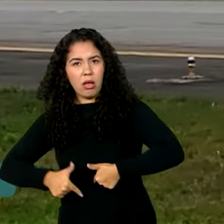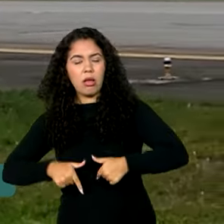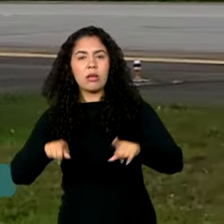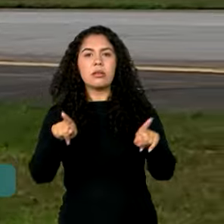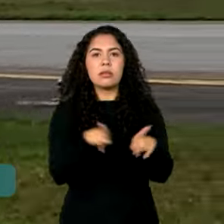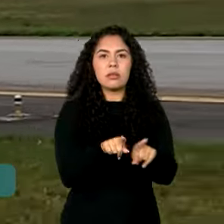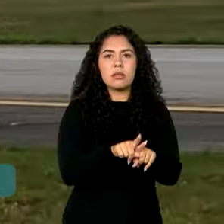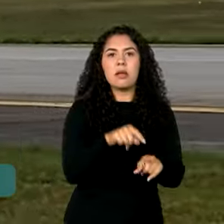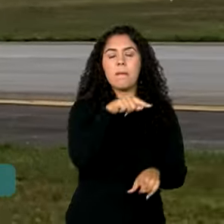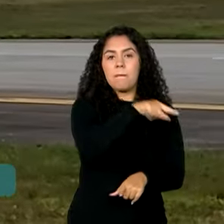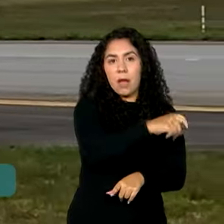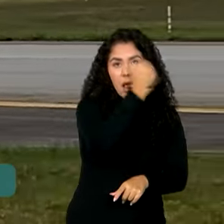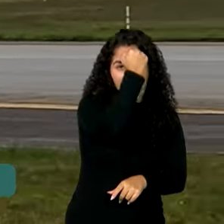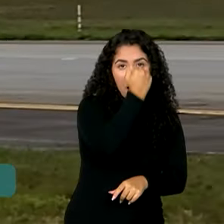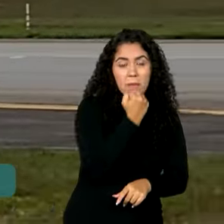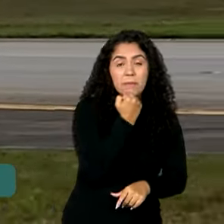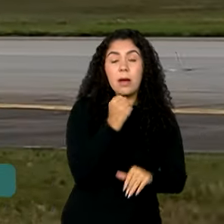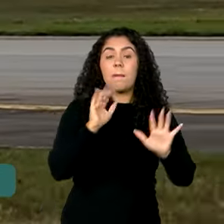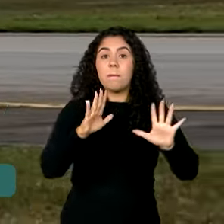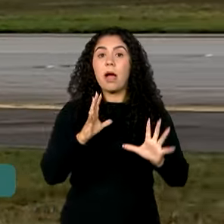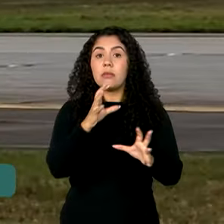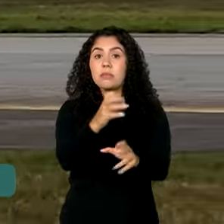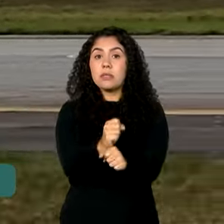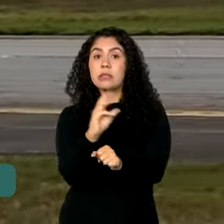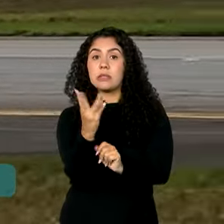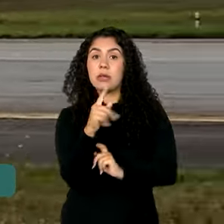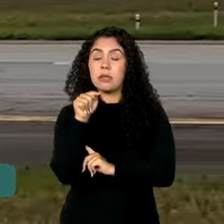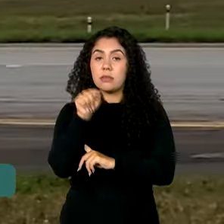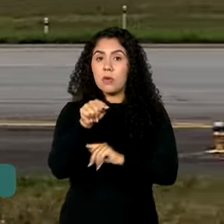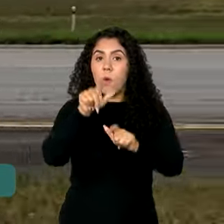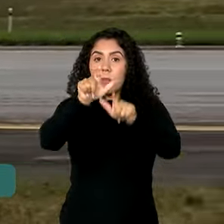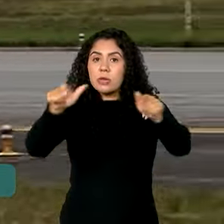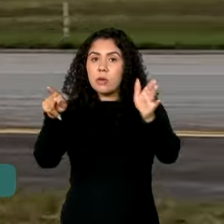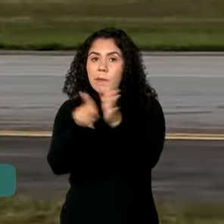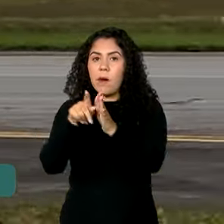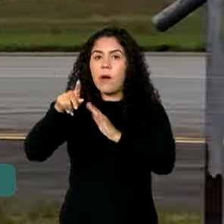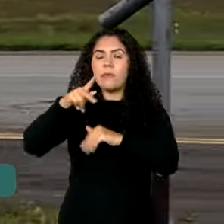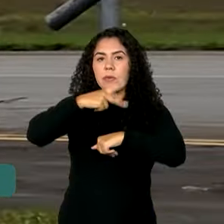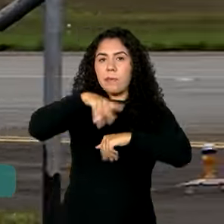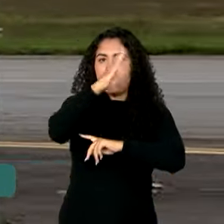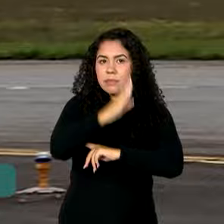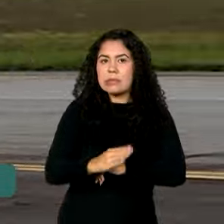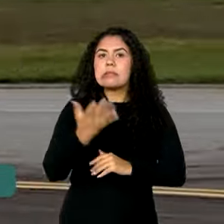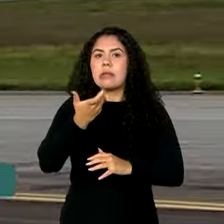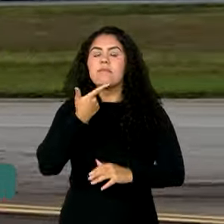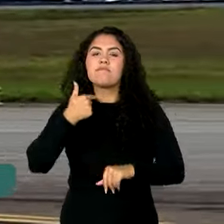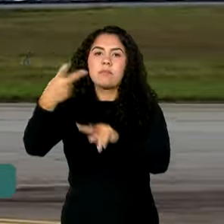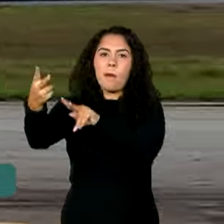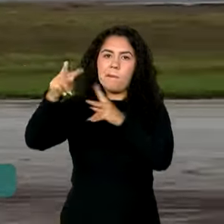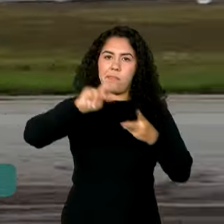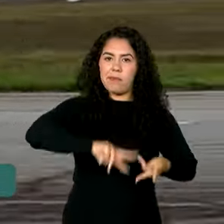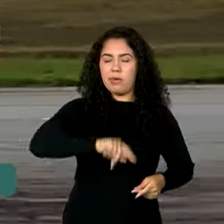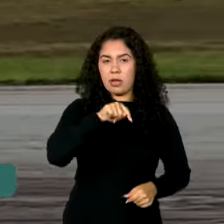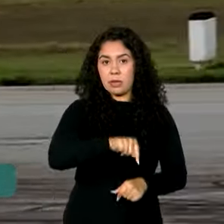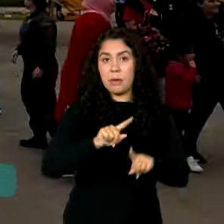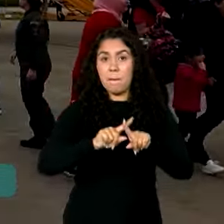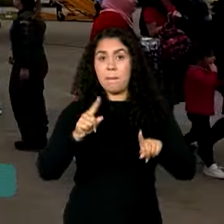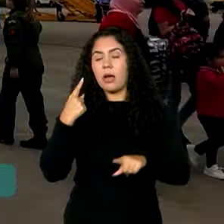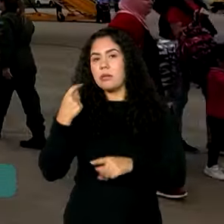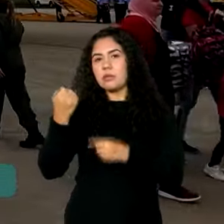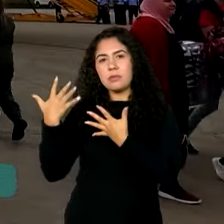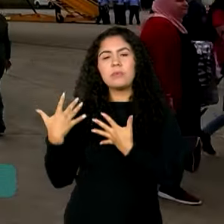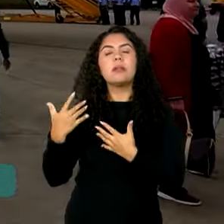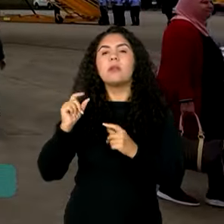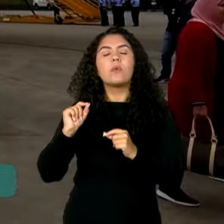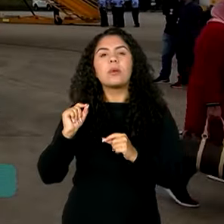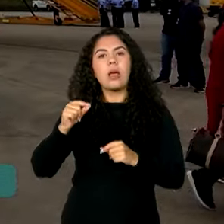Hezbollah. Ao todo, o governo estima que 3 mil brasileiros queiram deixar o país. Segundo acordo com o governo libanês, os